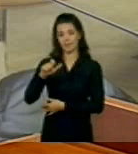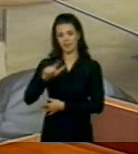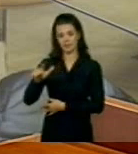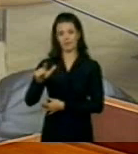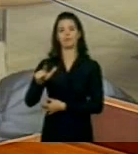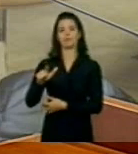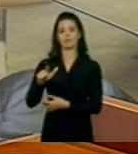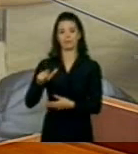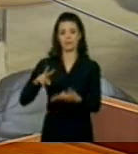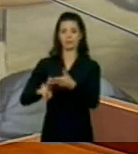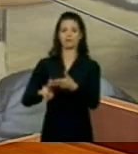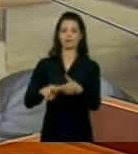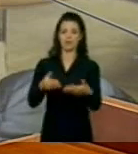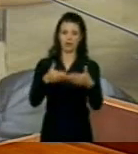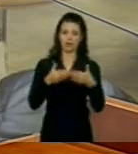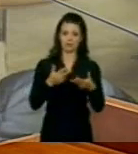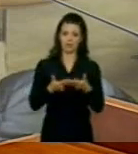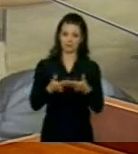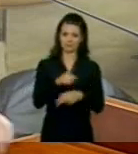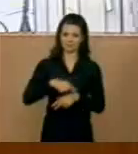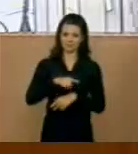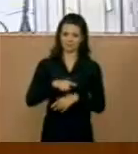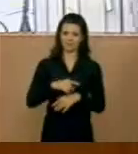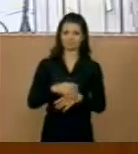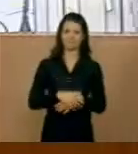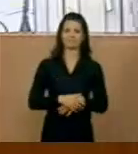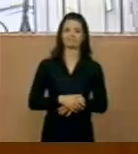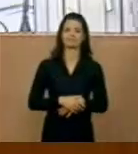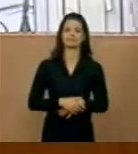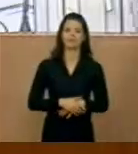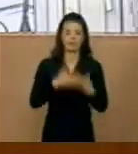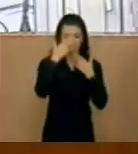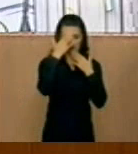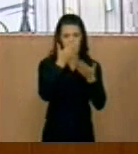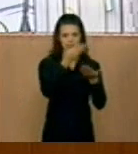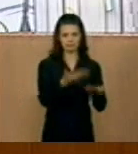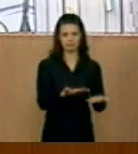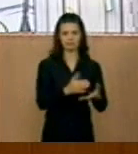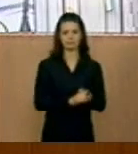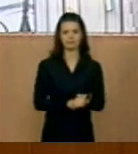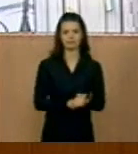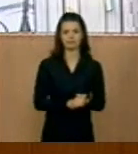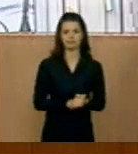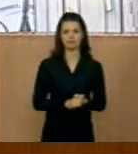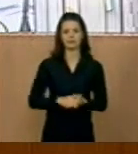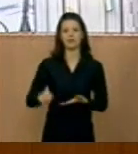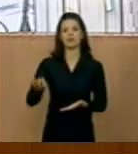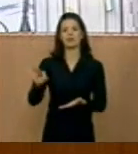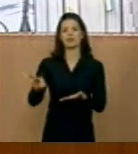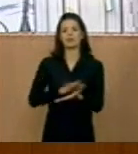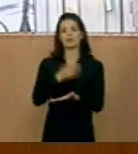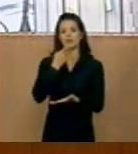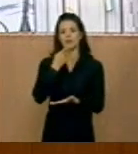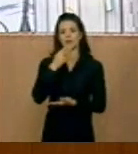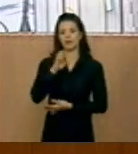Nacional. Eu agradeço muito pela paciência de Vossa Excelência. Agradeço a Vossa Excelência. Inscrito para falar o